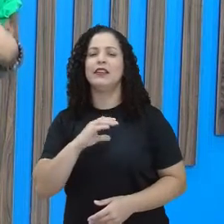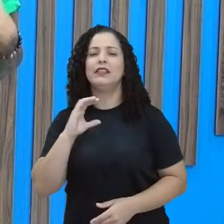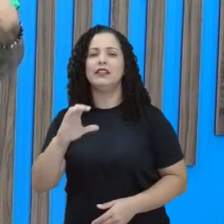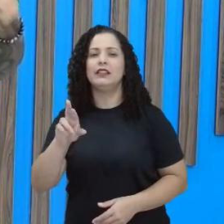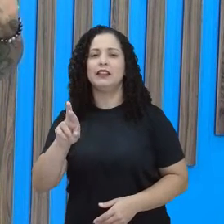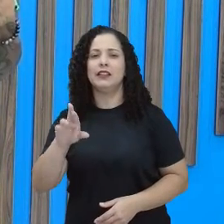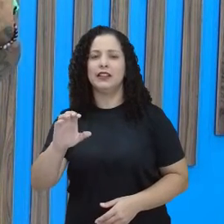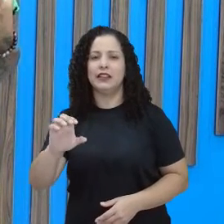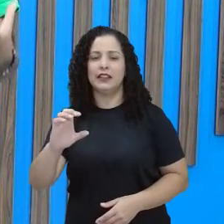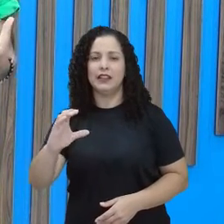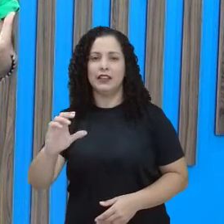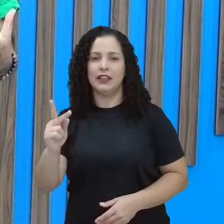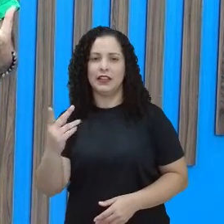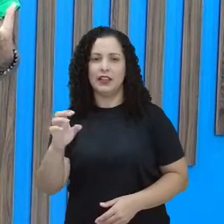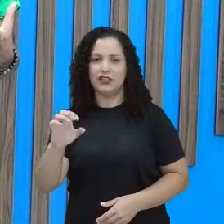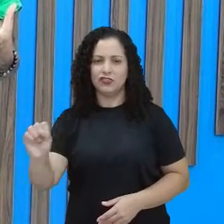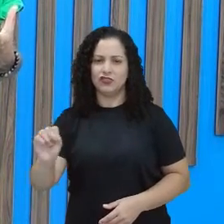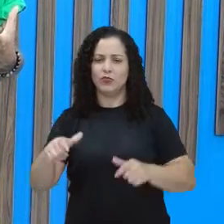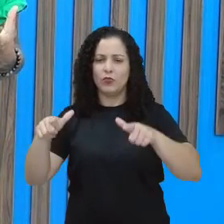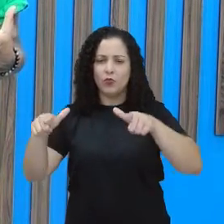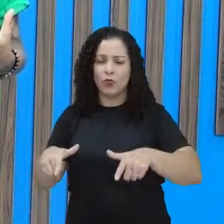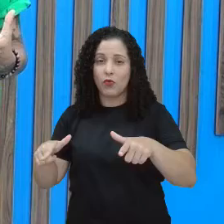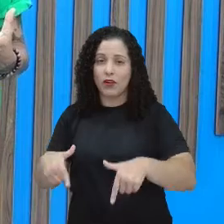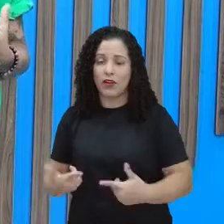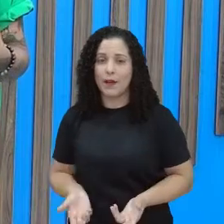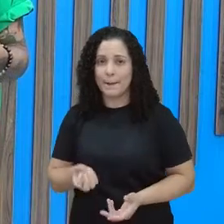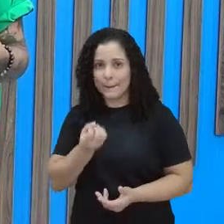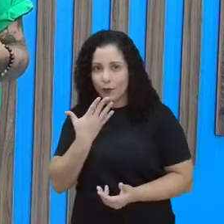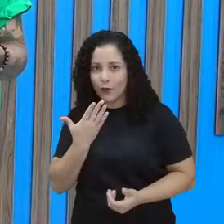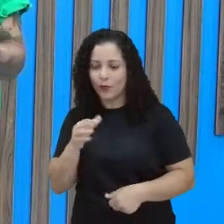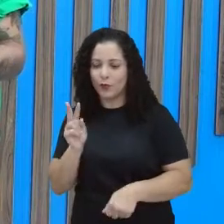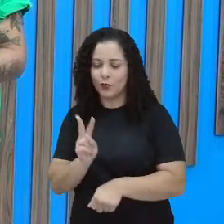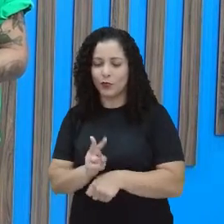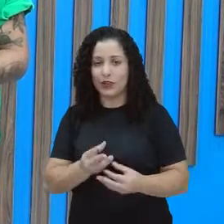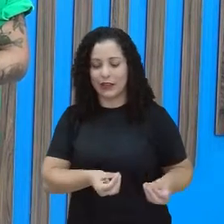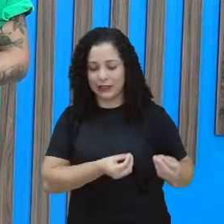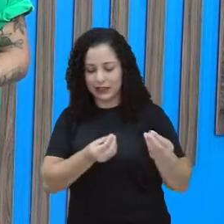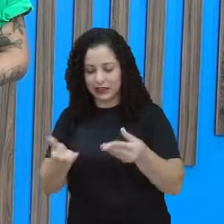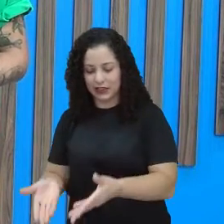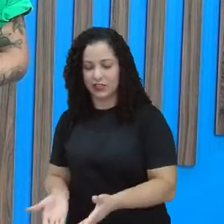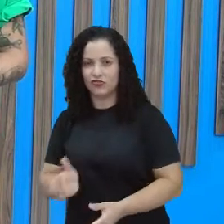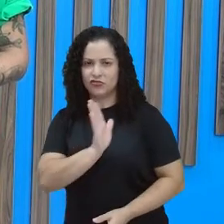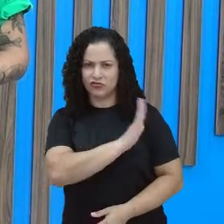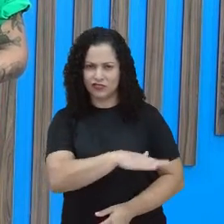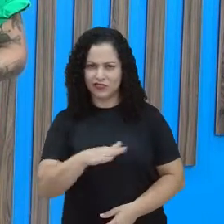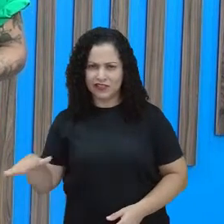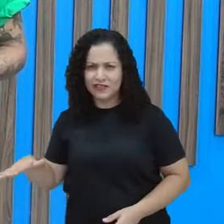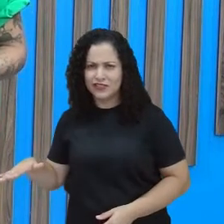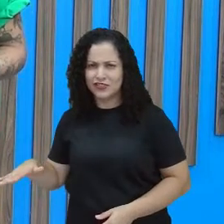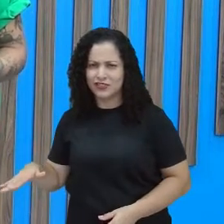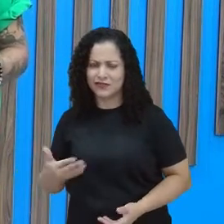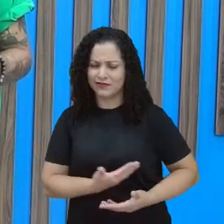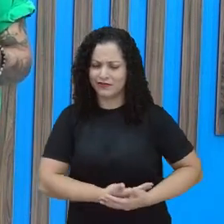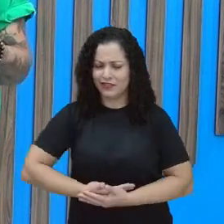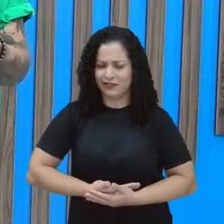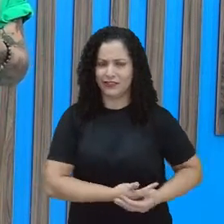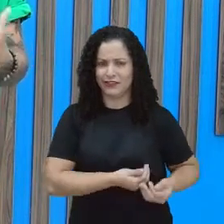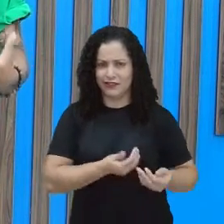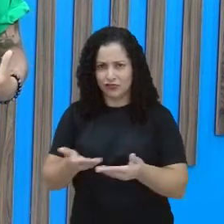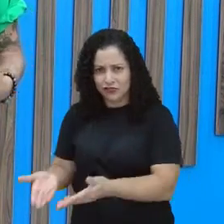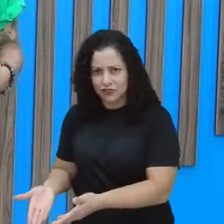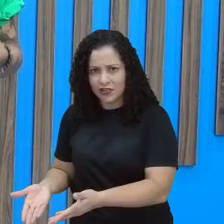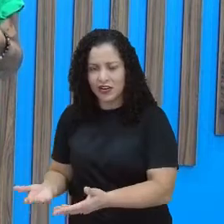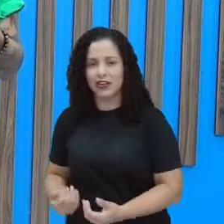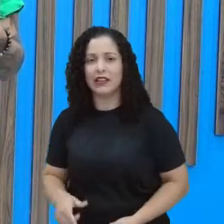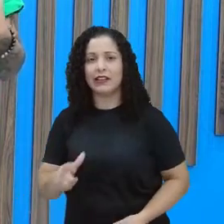tem creches o suficiente para deixar as crianças nessa primeira infância? Tem parques, locais de